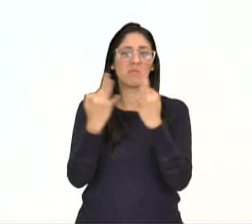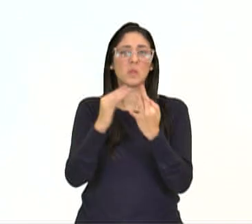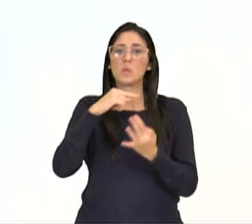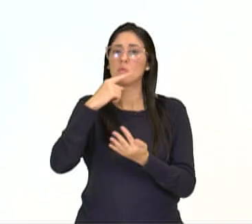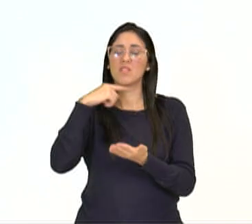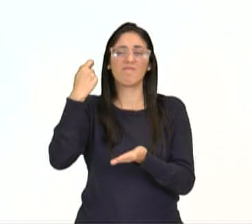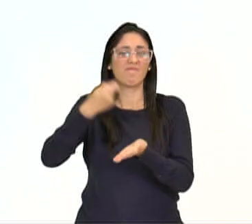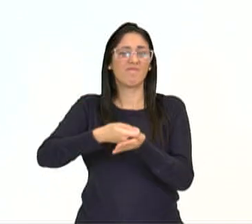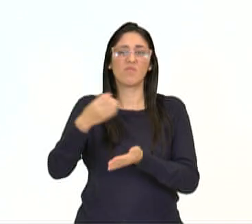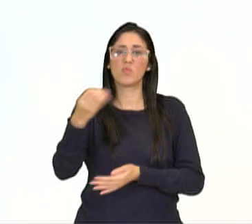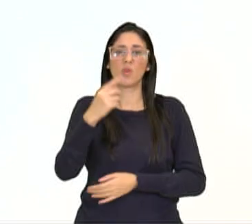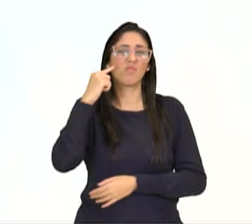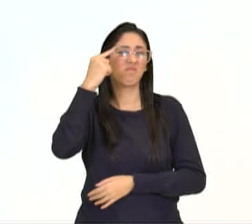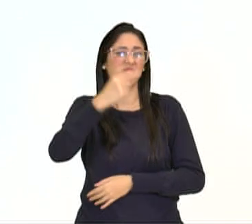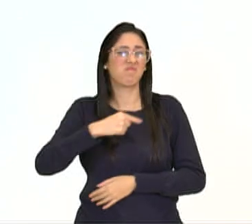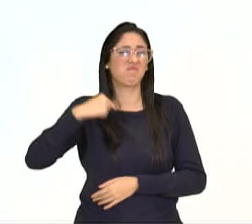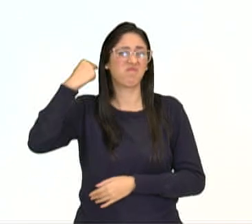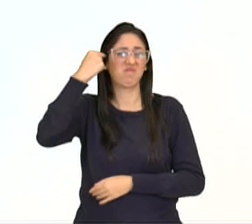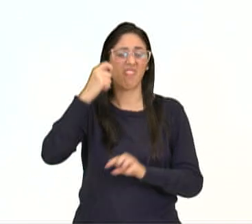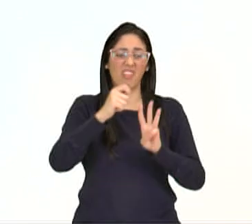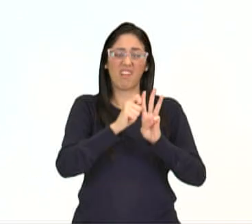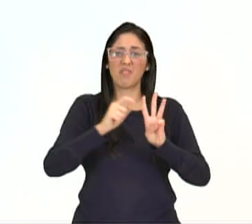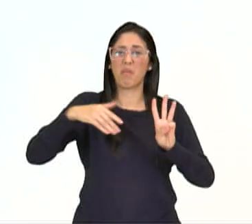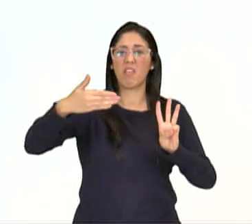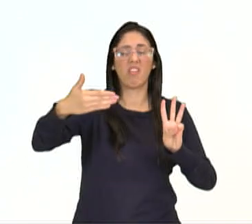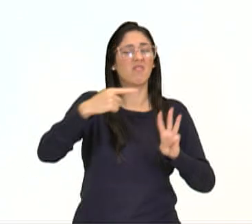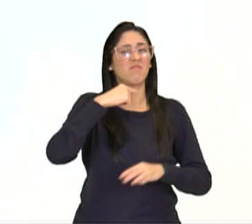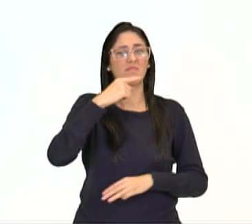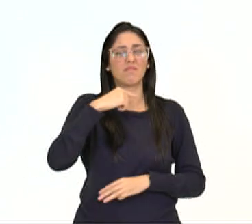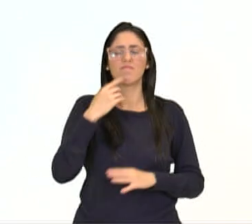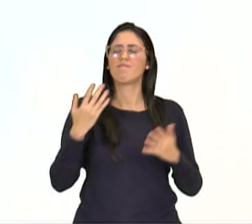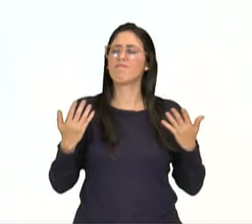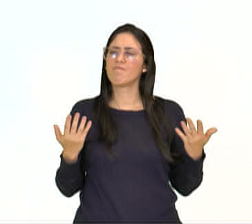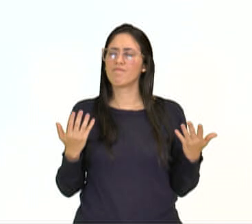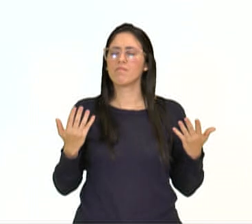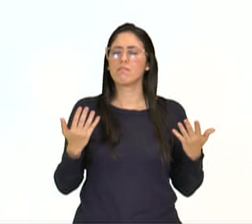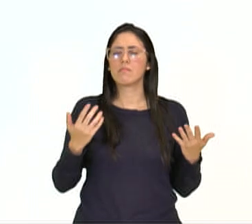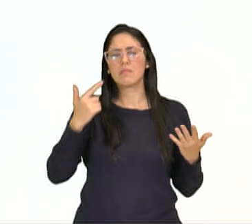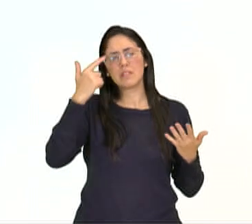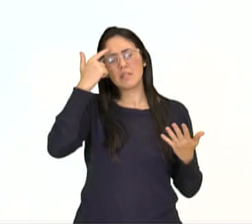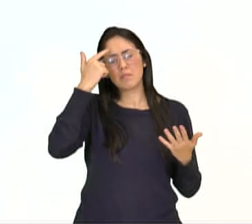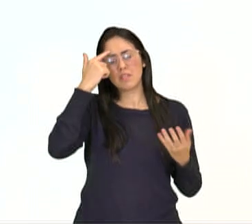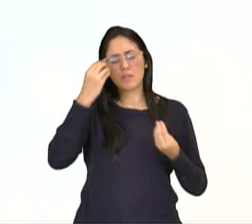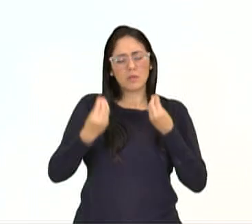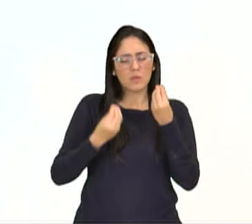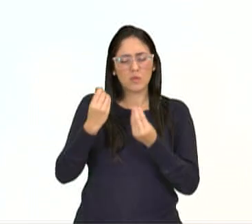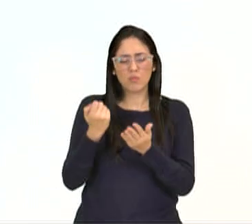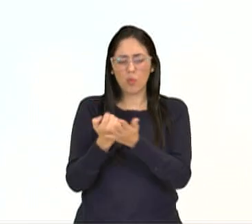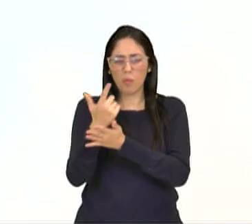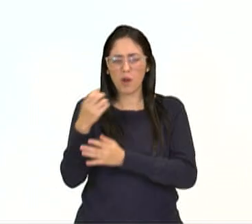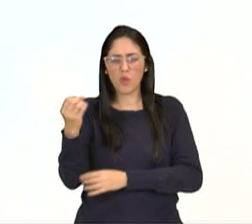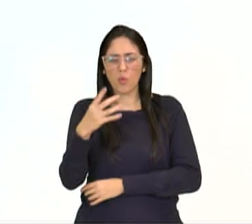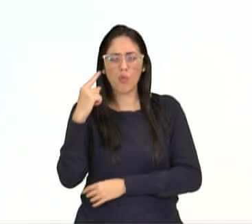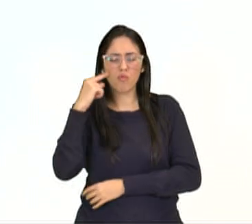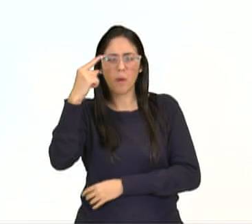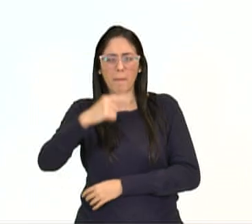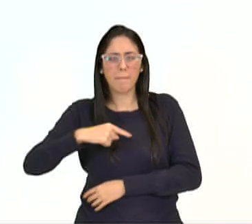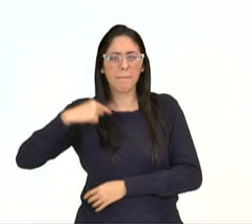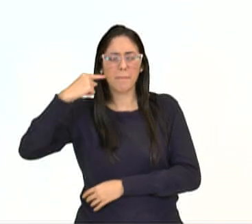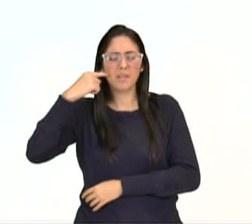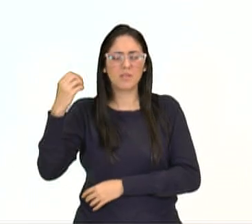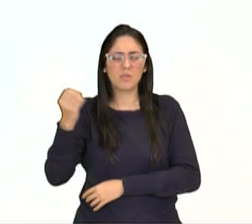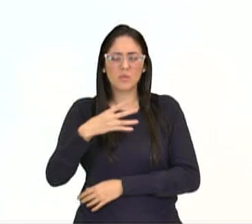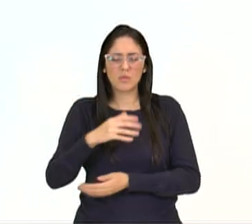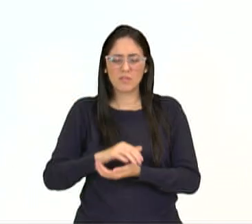despesa dos próximos 3 meses. Pensando nas alternativas que ele tem para comprar um novo pneu, Paulo chegou à conclusão